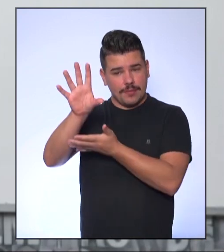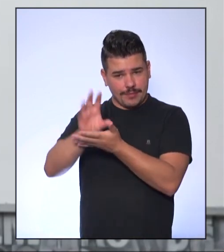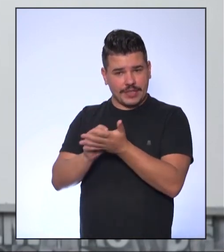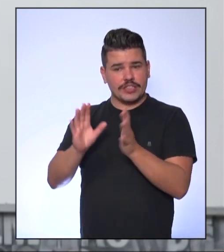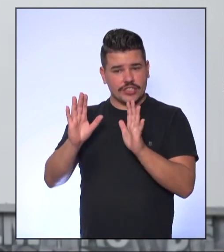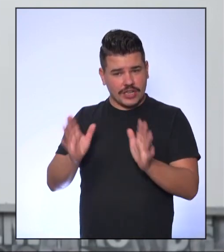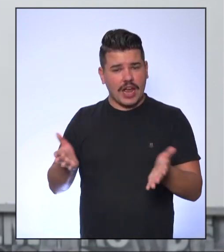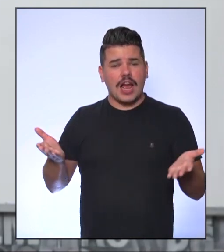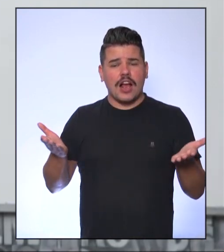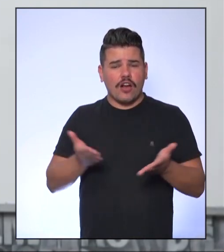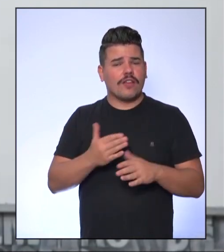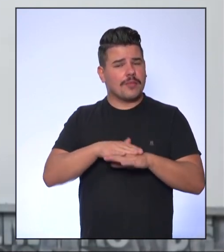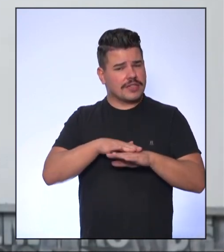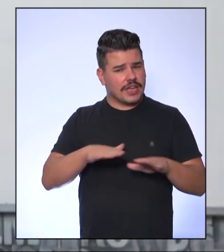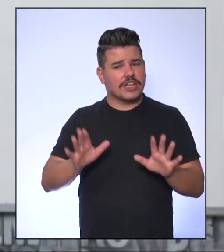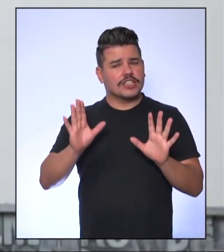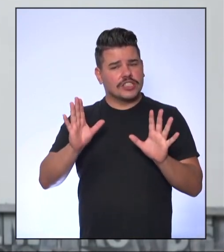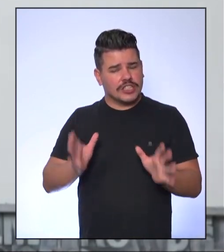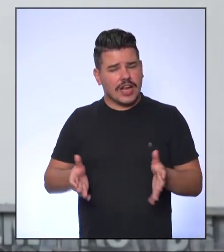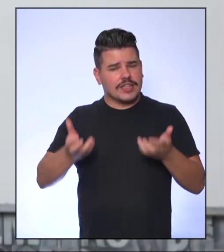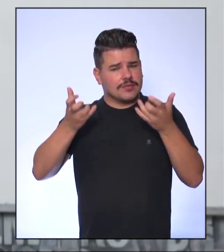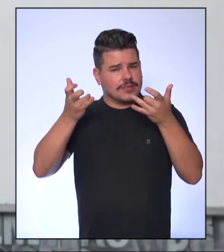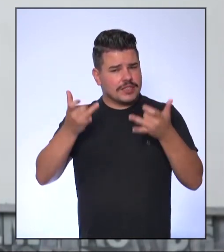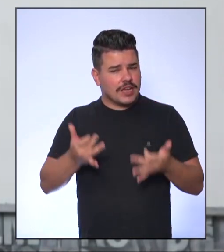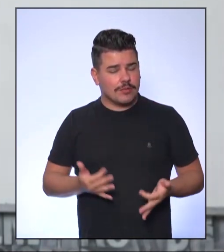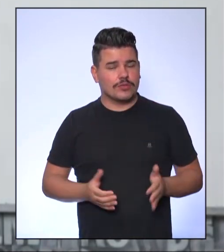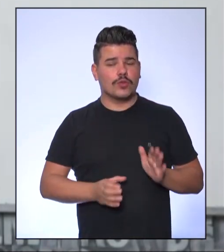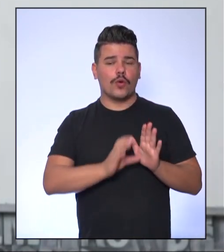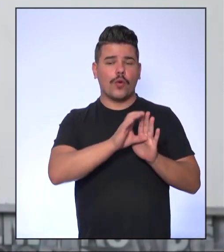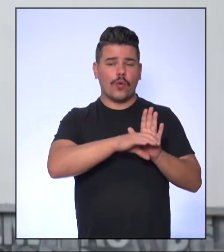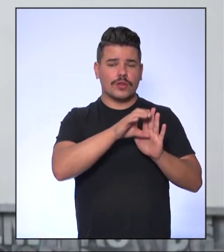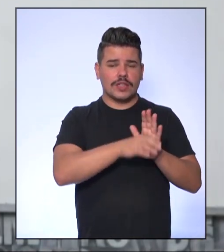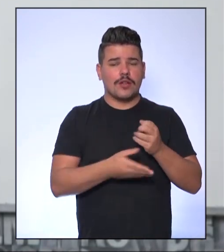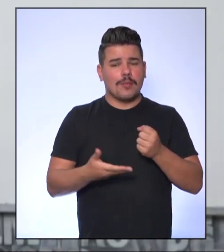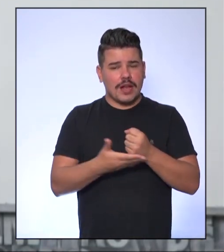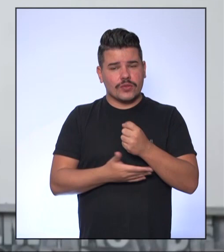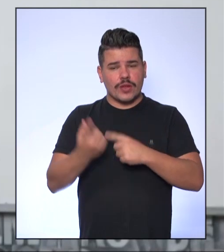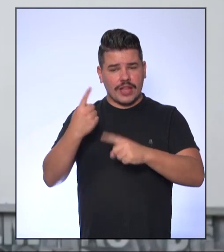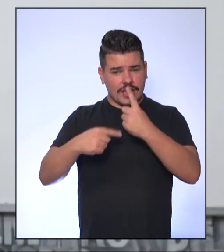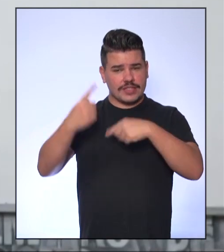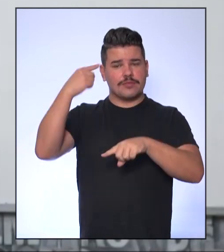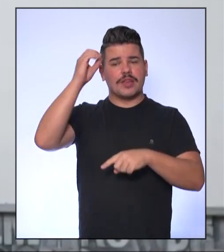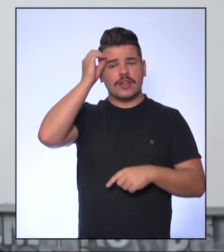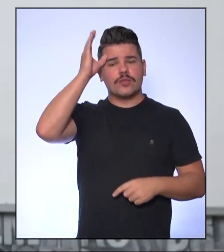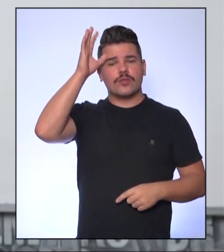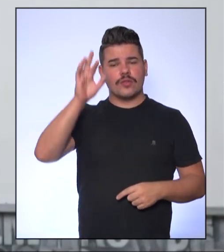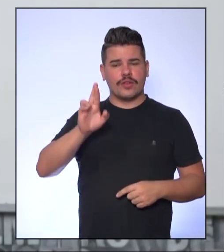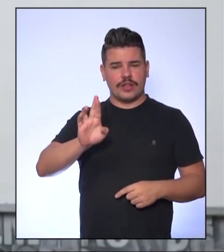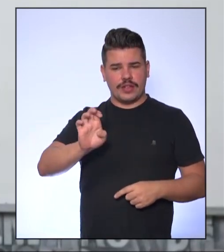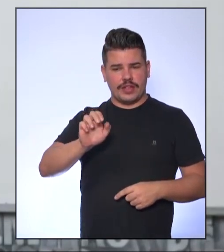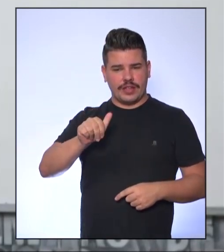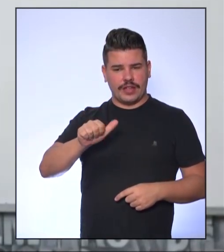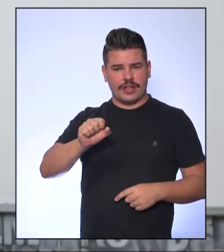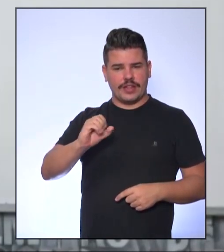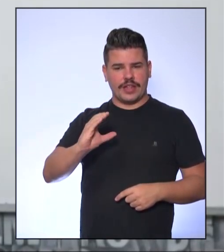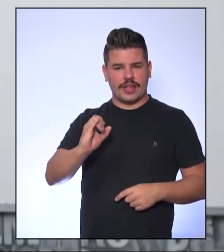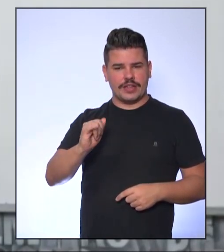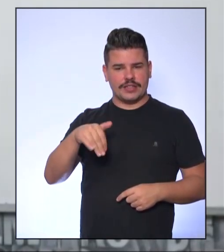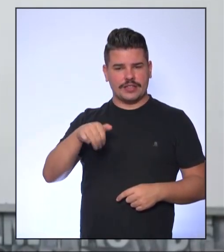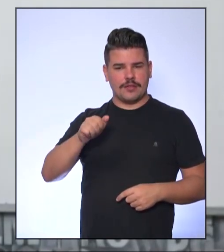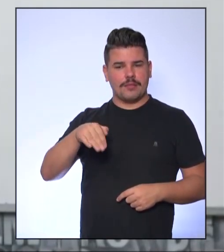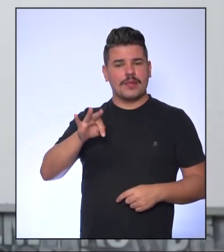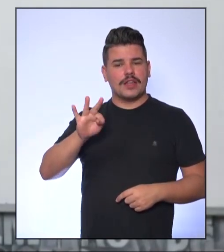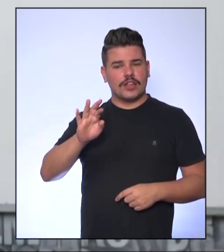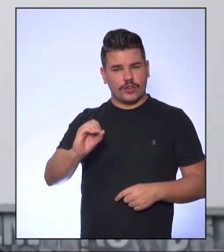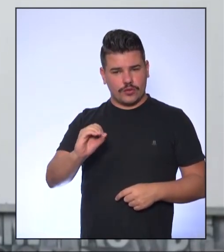Galera, trabalhamos aqui os conceitos básicos do renascimento cultural, vimos aqui muitas questões que